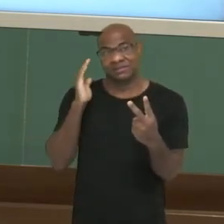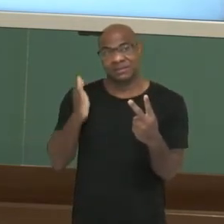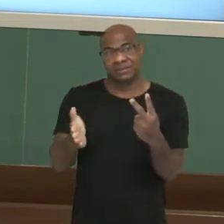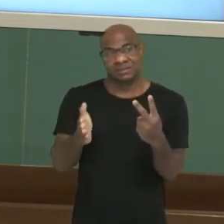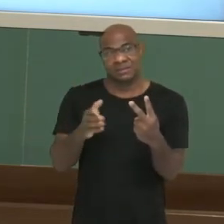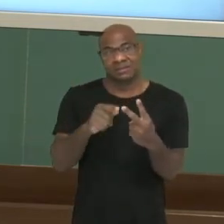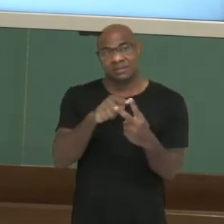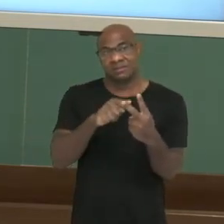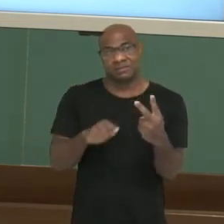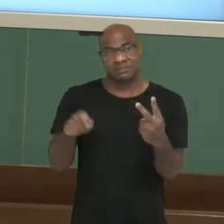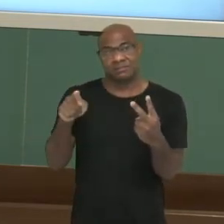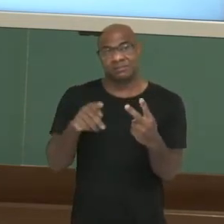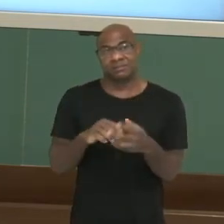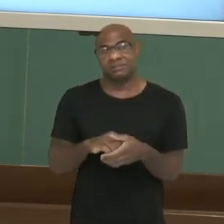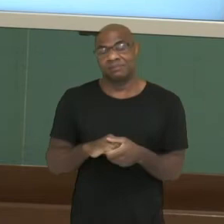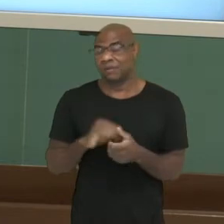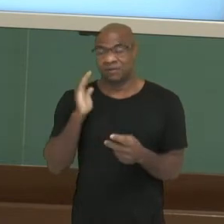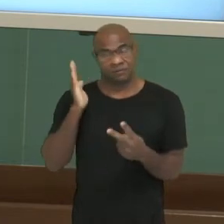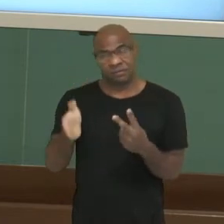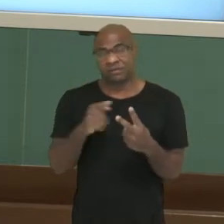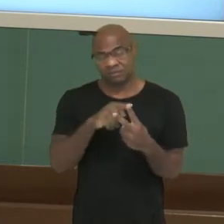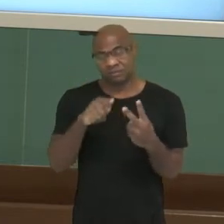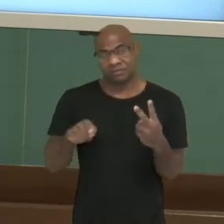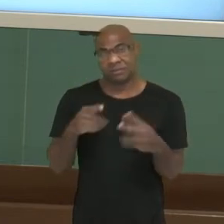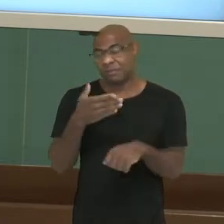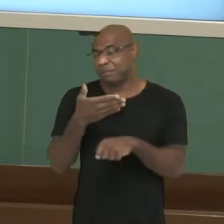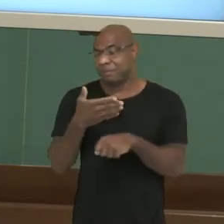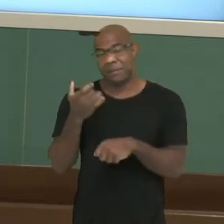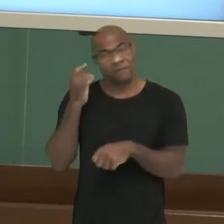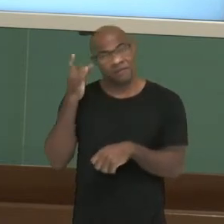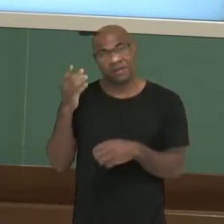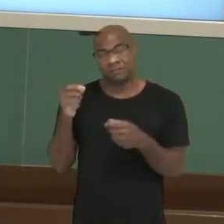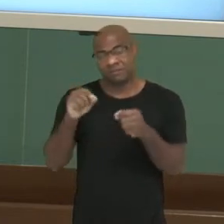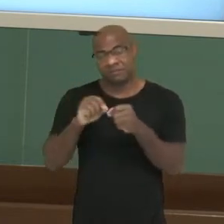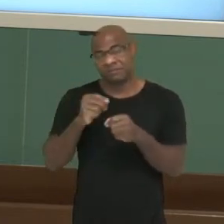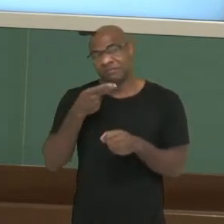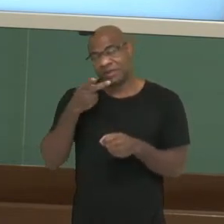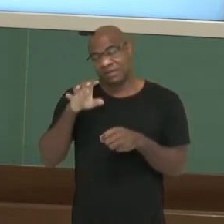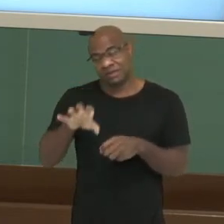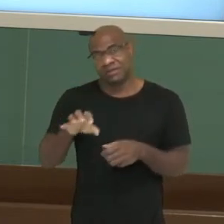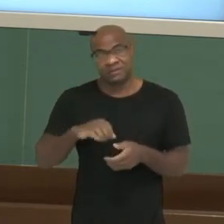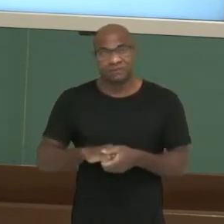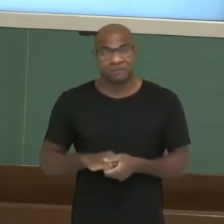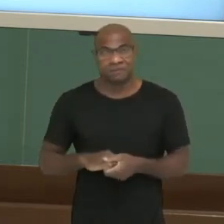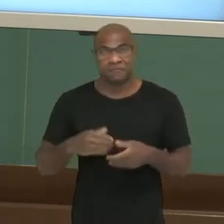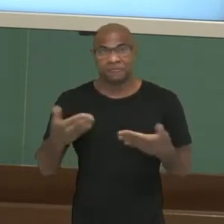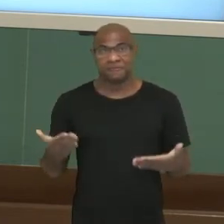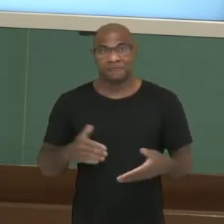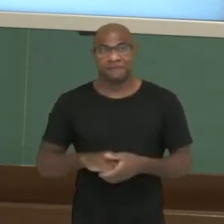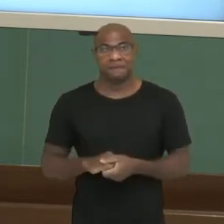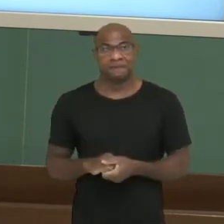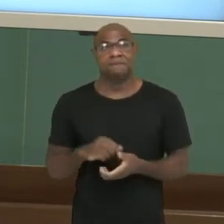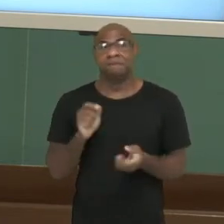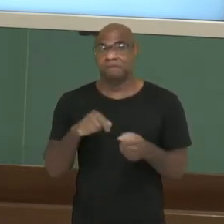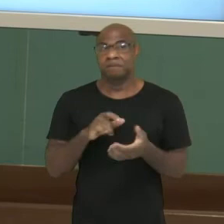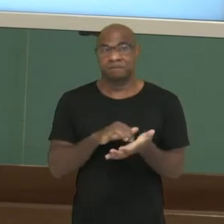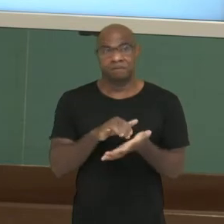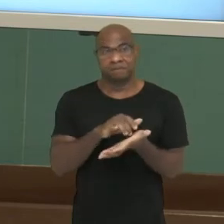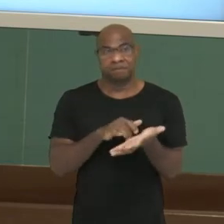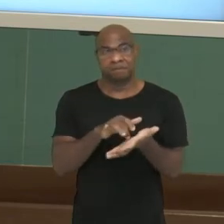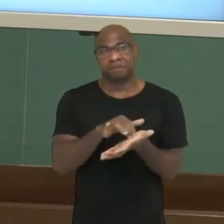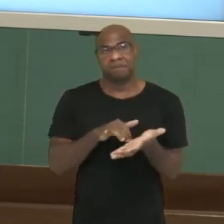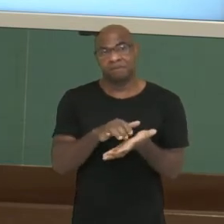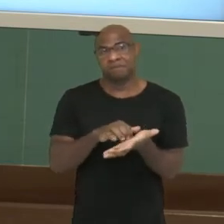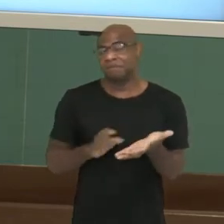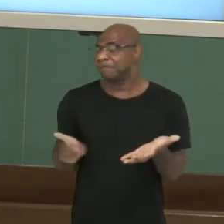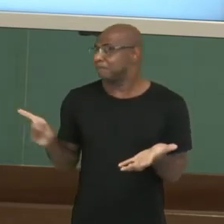passa a raiz. Não é que passa, mas para ficar mais prático a gente fala assim. Então, raiz quarta de 1,6, você pode usar a calculadora para fazer essa